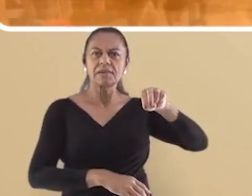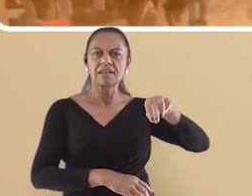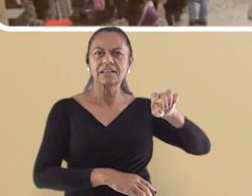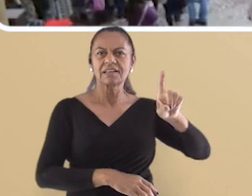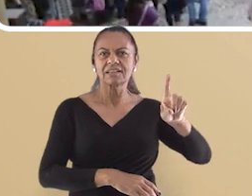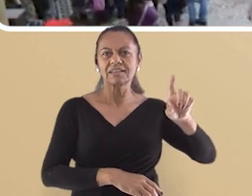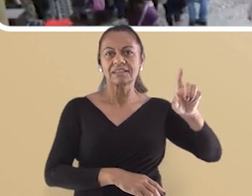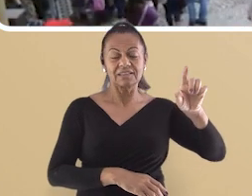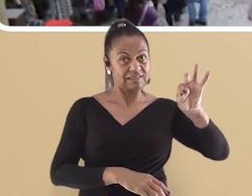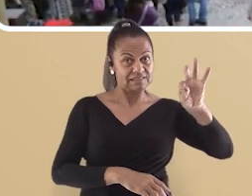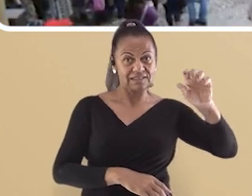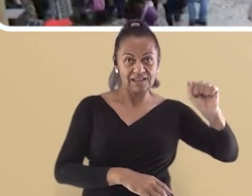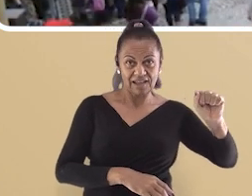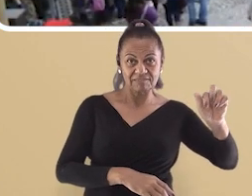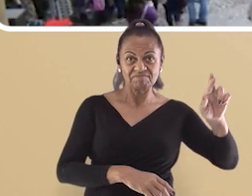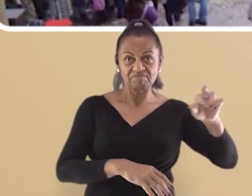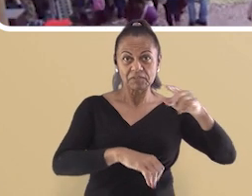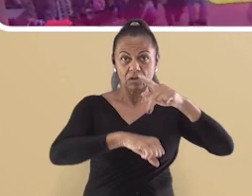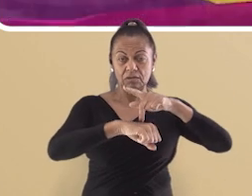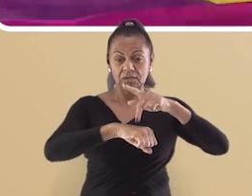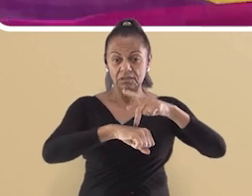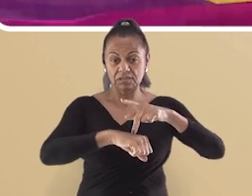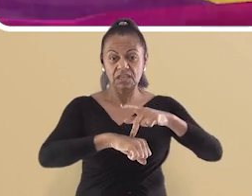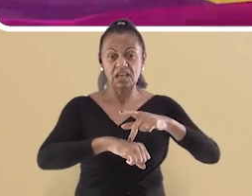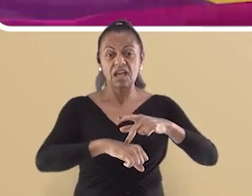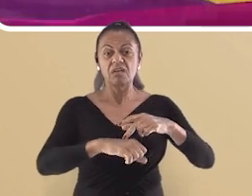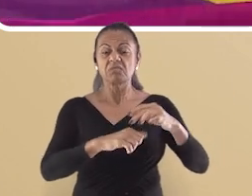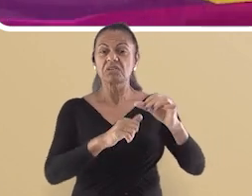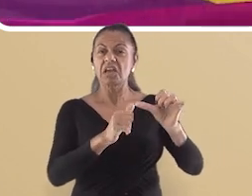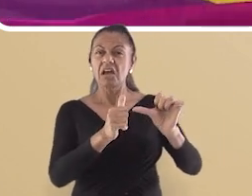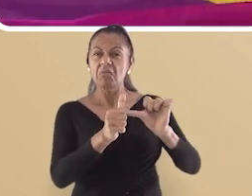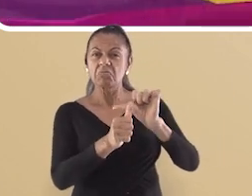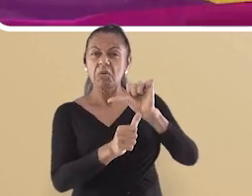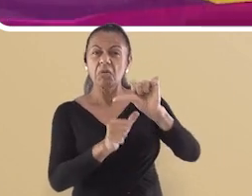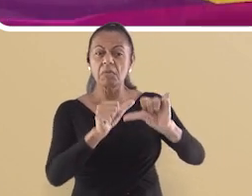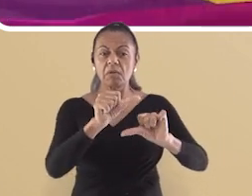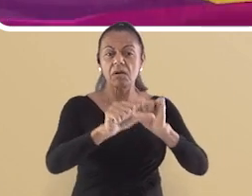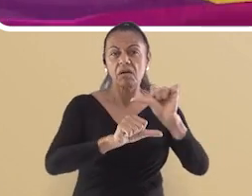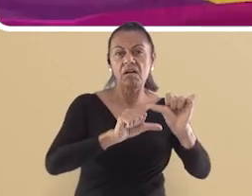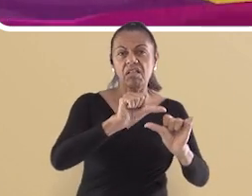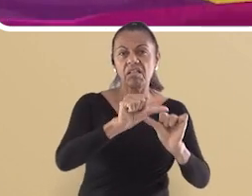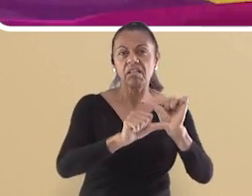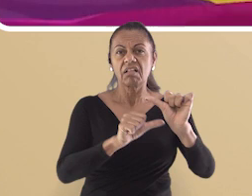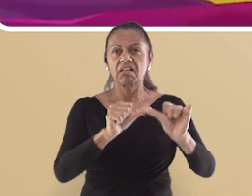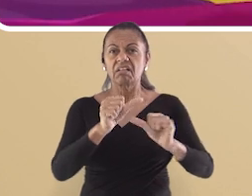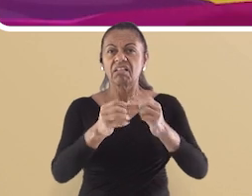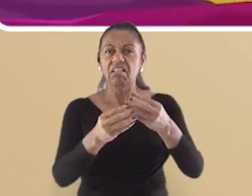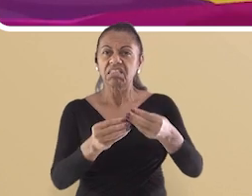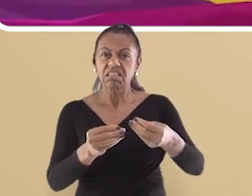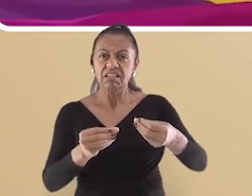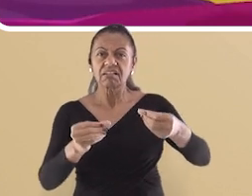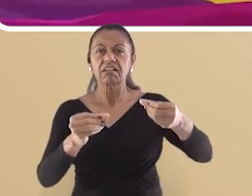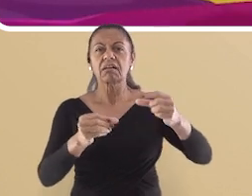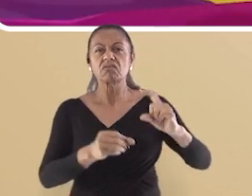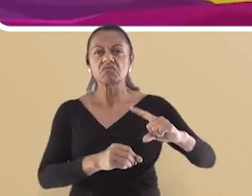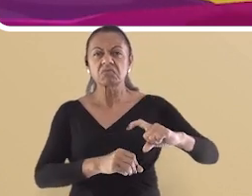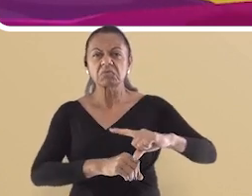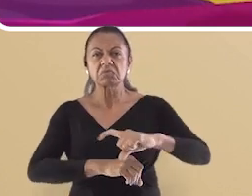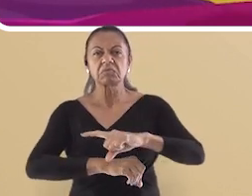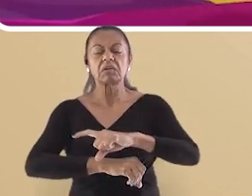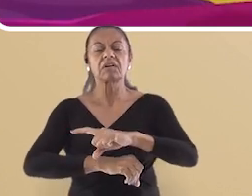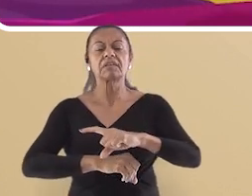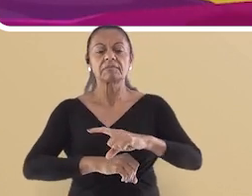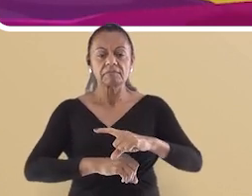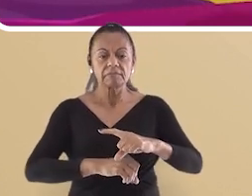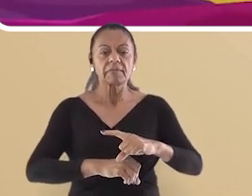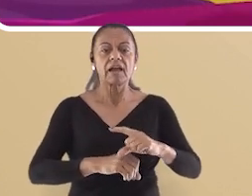sedimentares. E como será que funciona? Quando uma espécie morre, o seu corpo passa por um processo de decomposição, causado pela ação dos